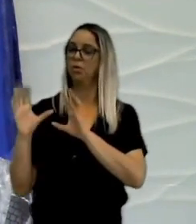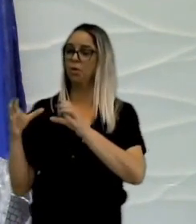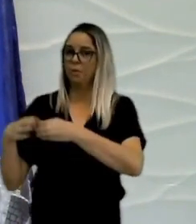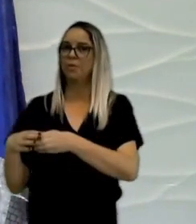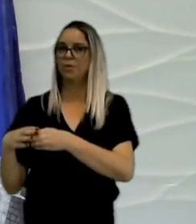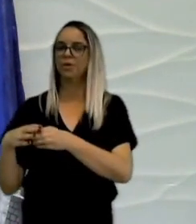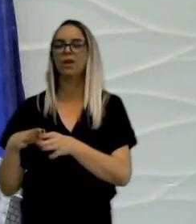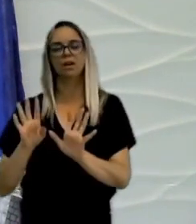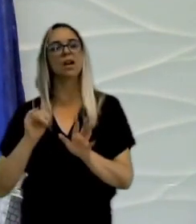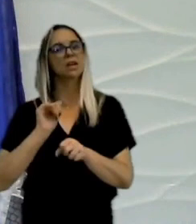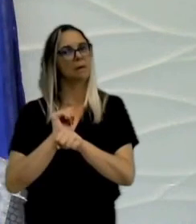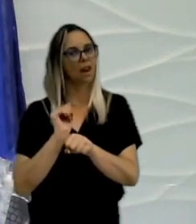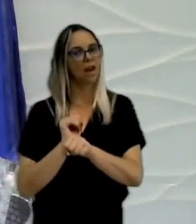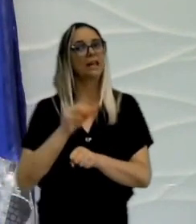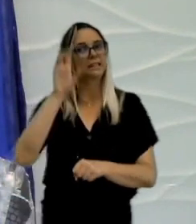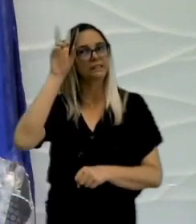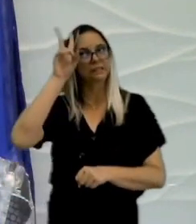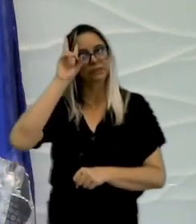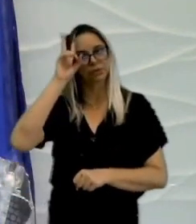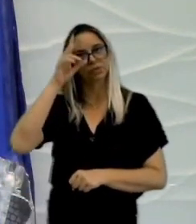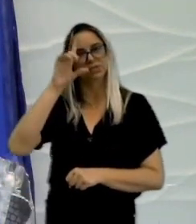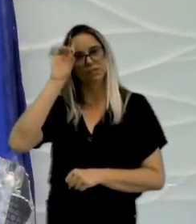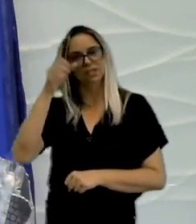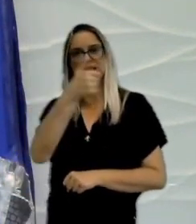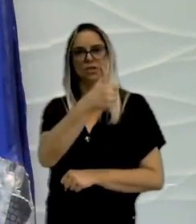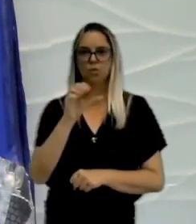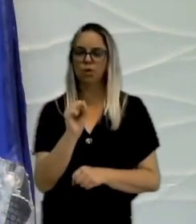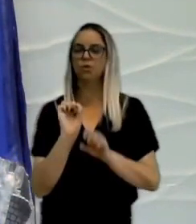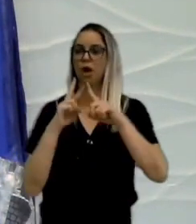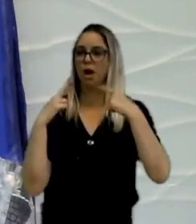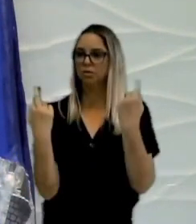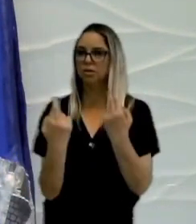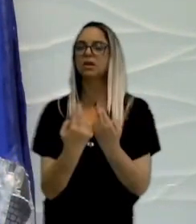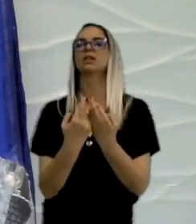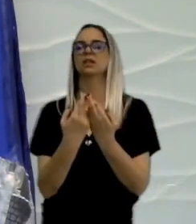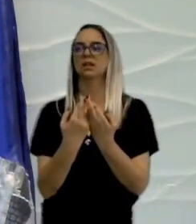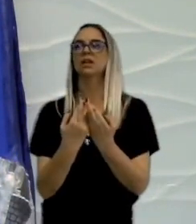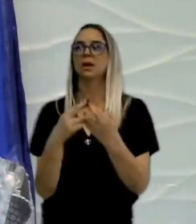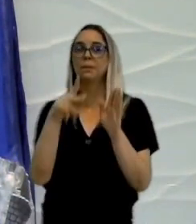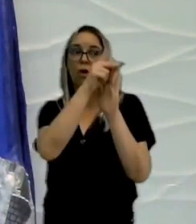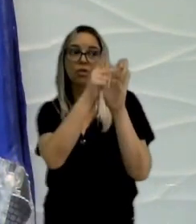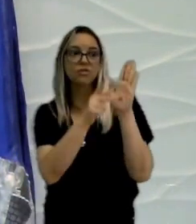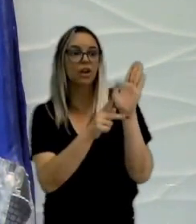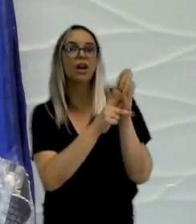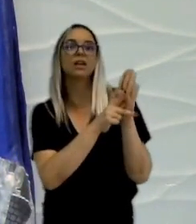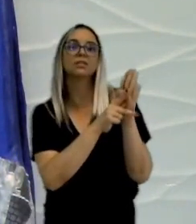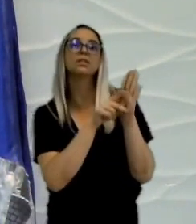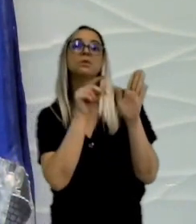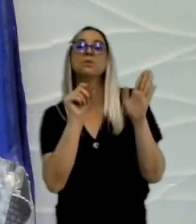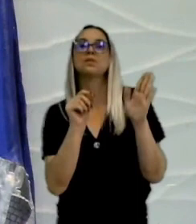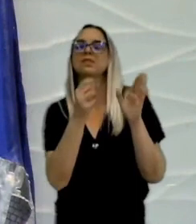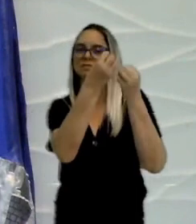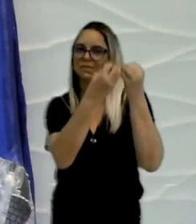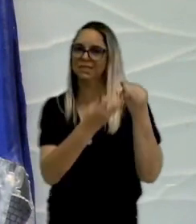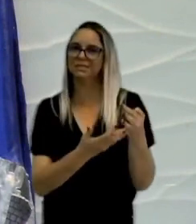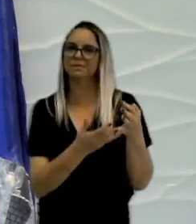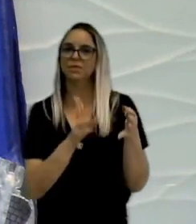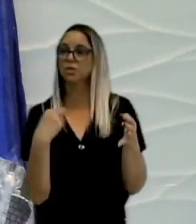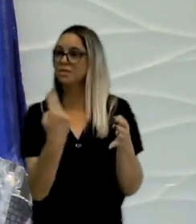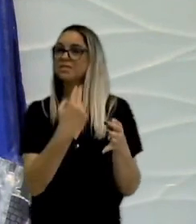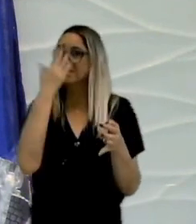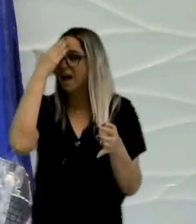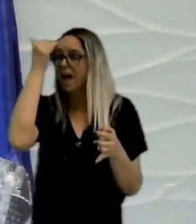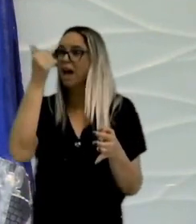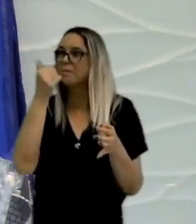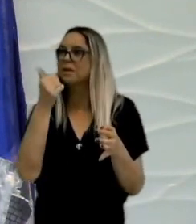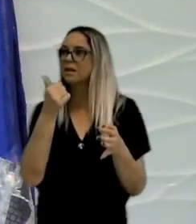que segunda-feira, dia 18, a gente possa se reunir para tratar do projeto no que diz respeito. Sabemos que no